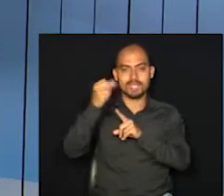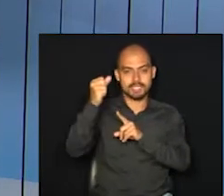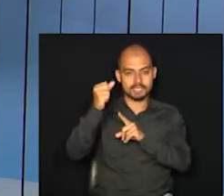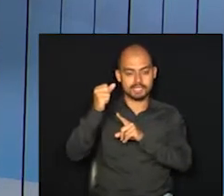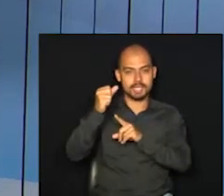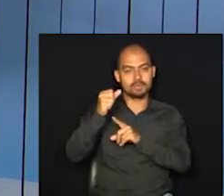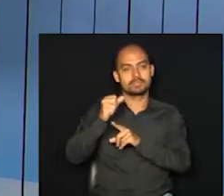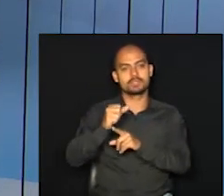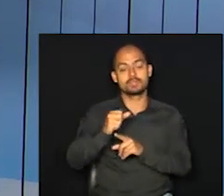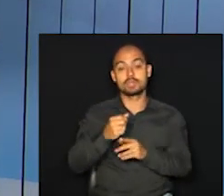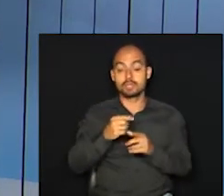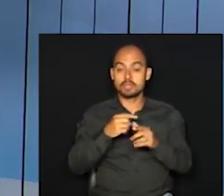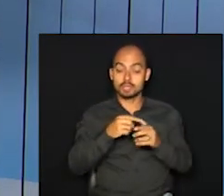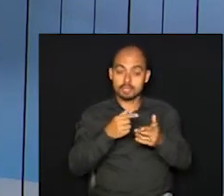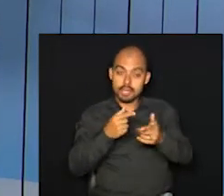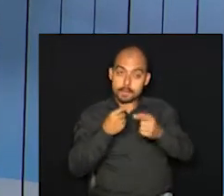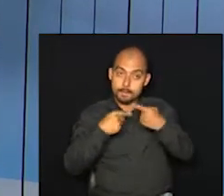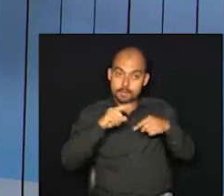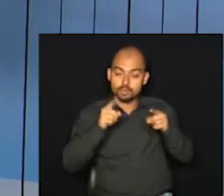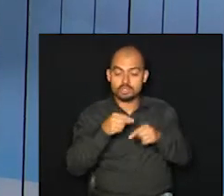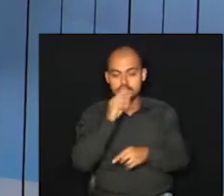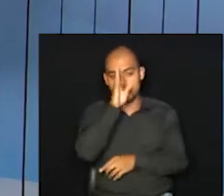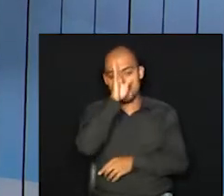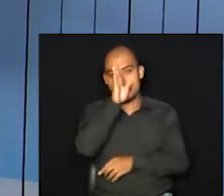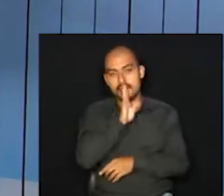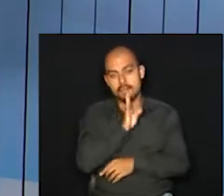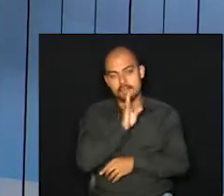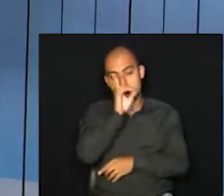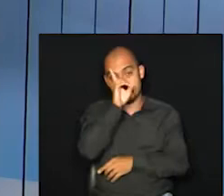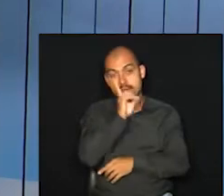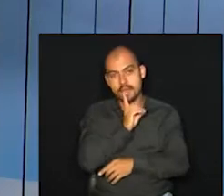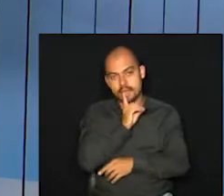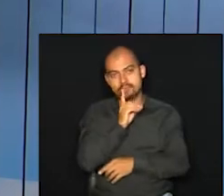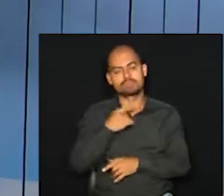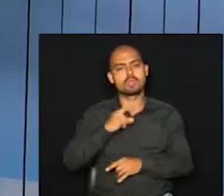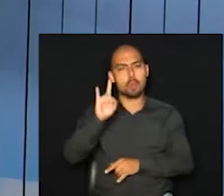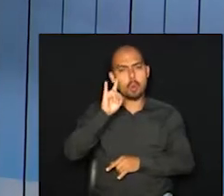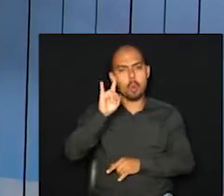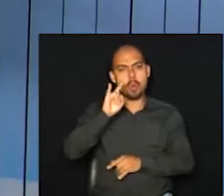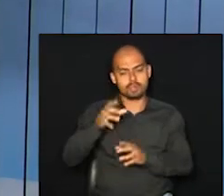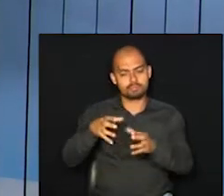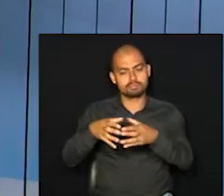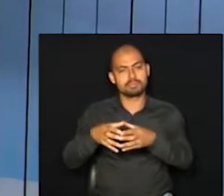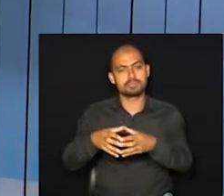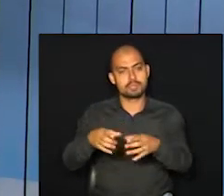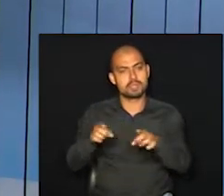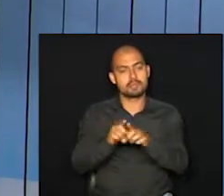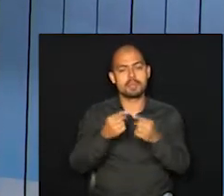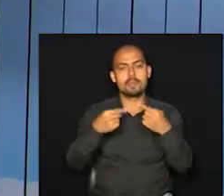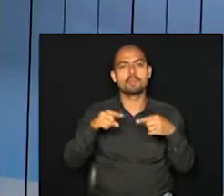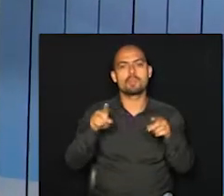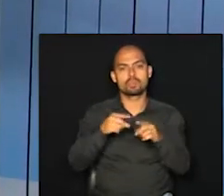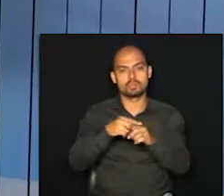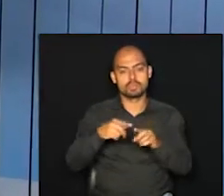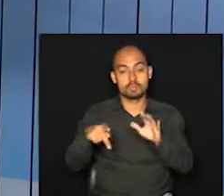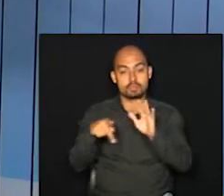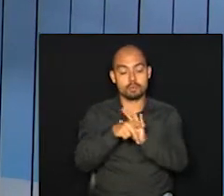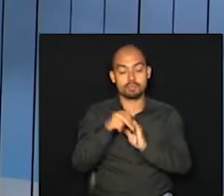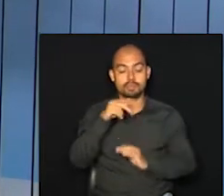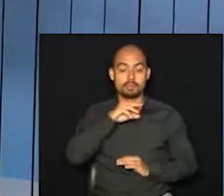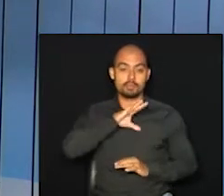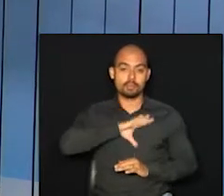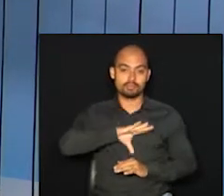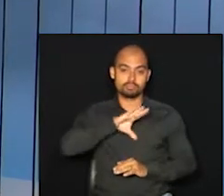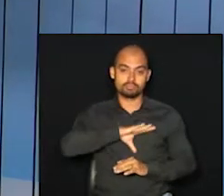álbum Amarelo na categoria Melhor Álbum de Rock ou Música Alternativa em Língua